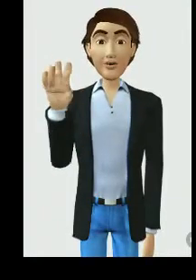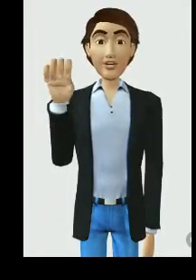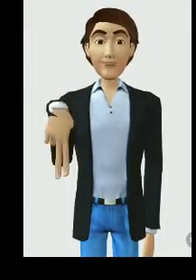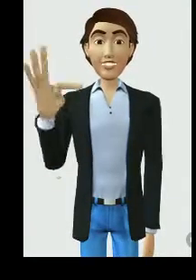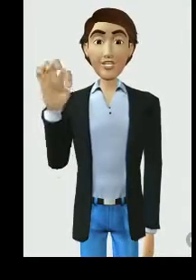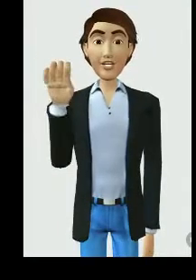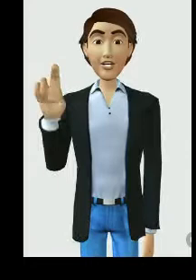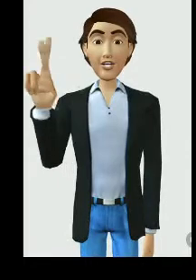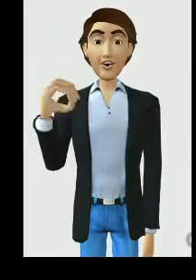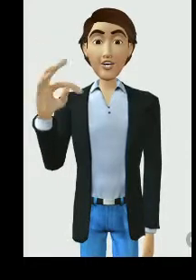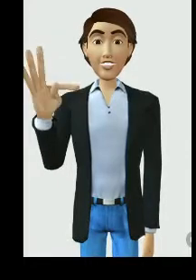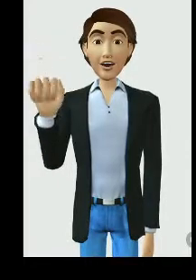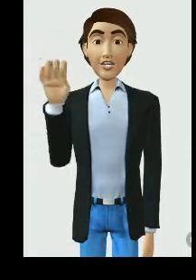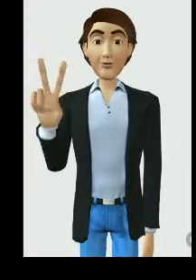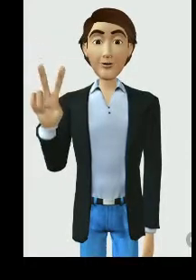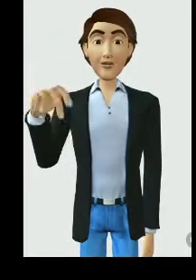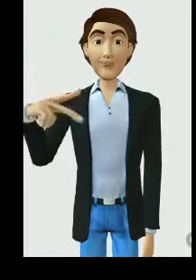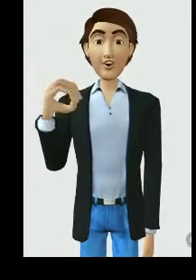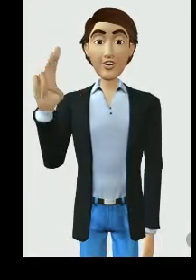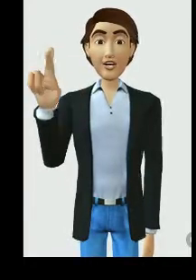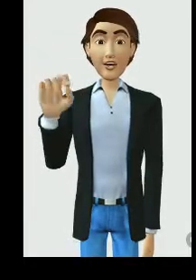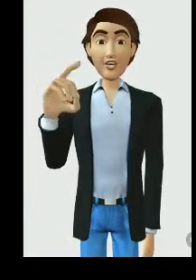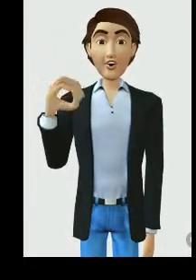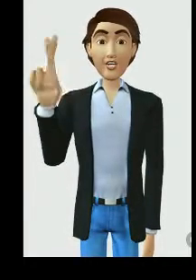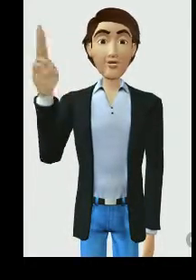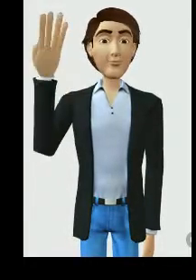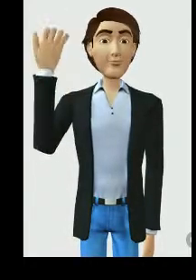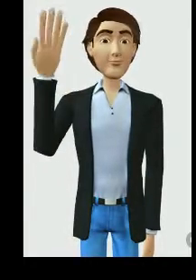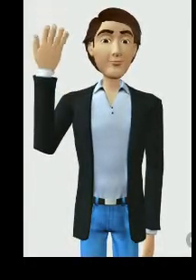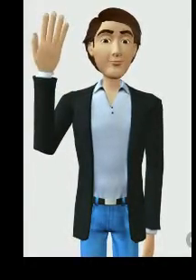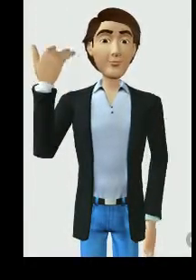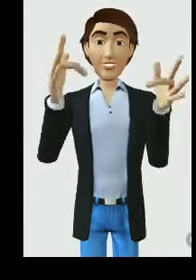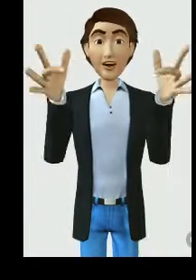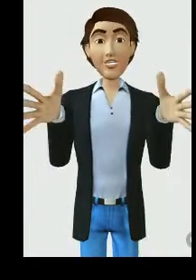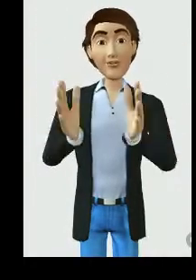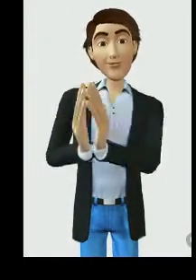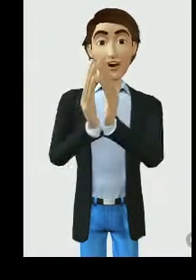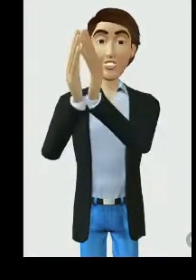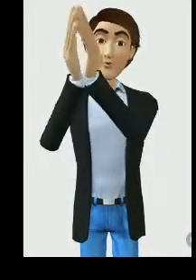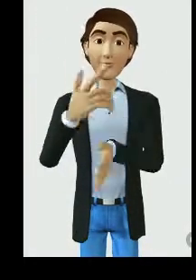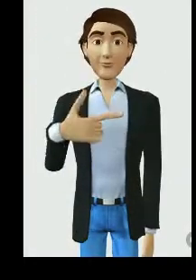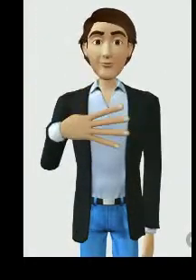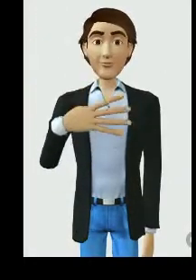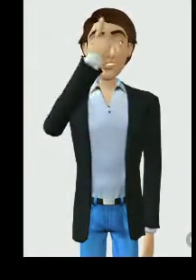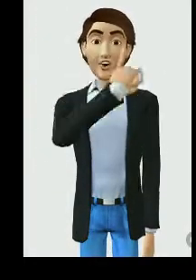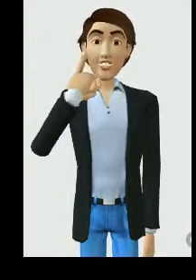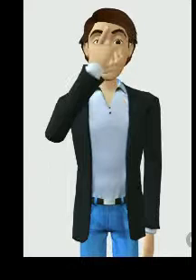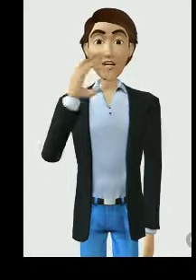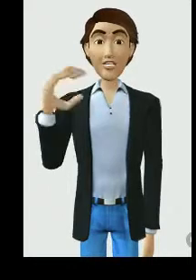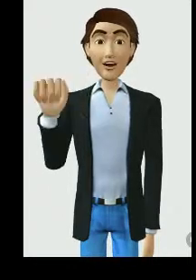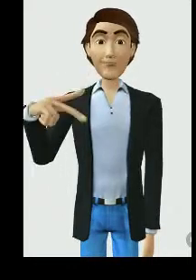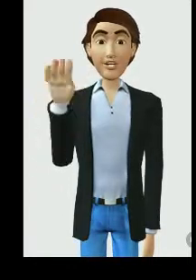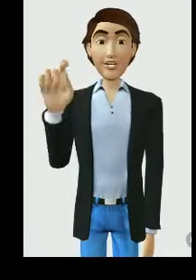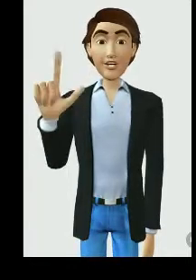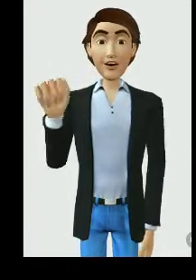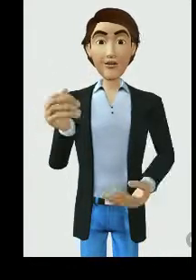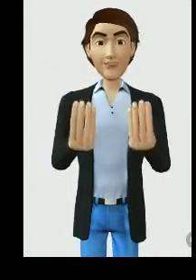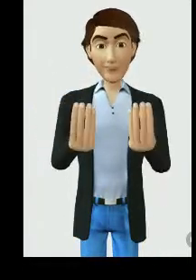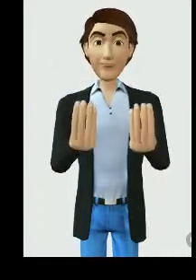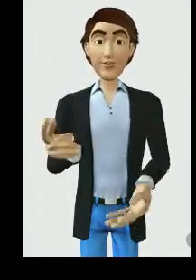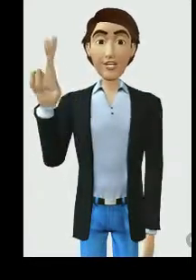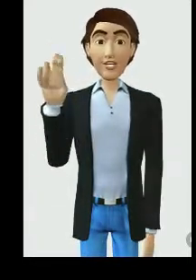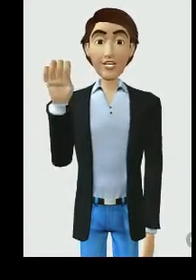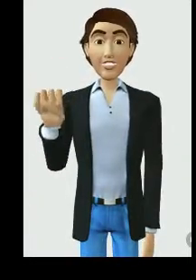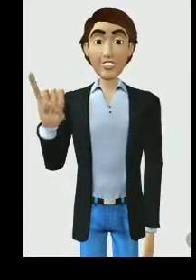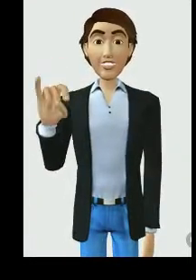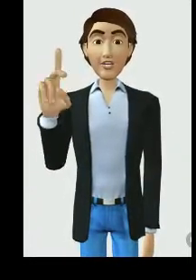Após a secagem do solvente no rotaevaporador, deixou-se o balão por 24 horas na capela, para que o resíduo do